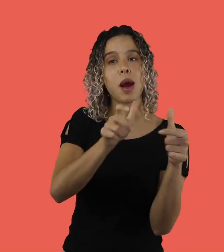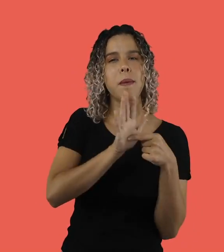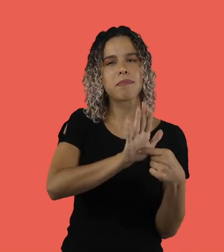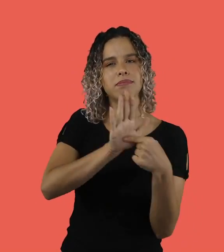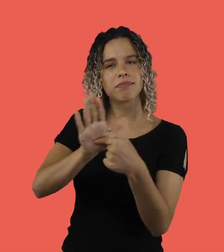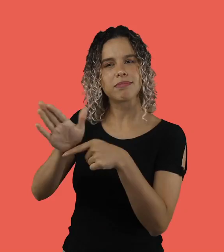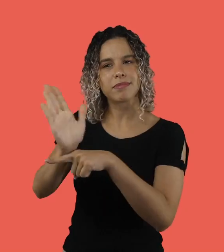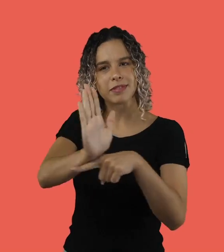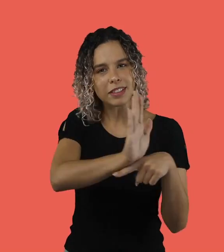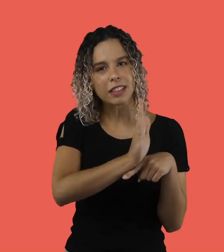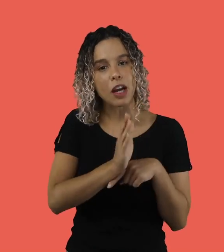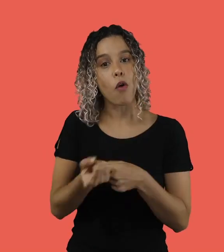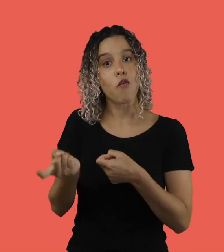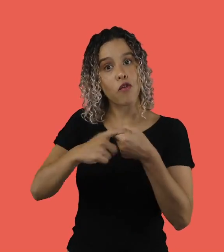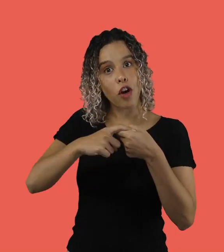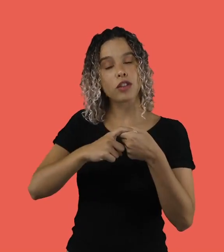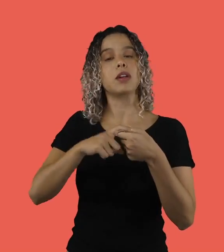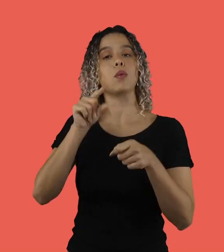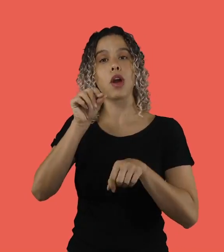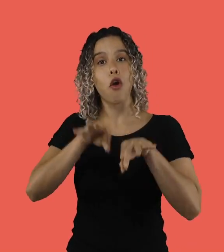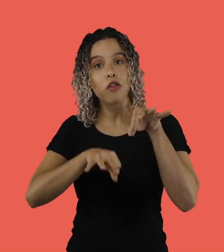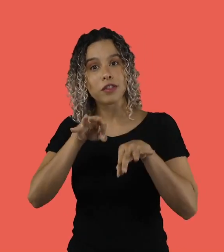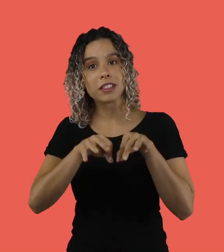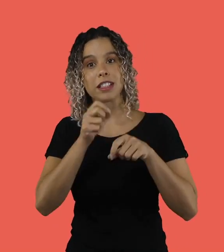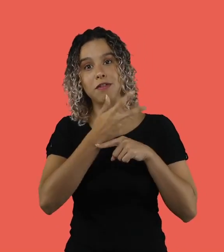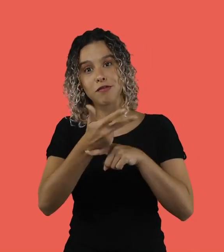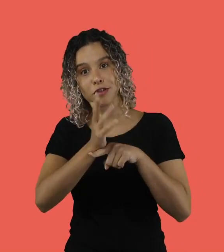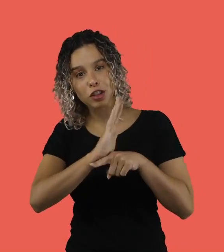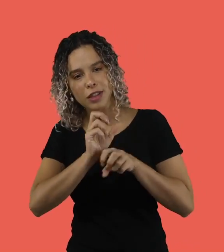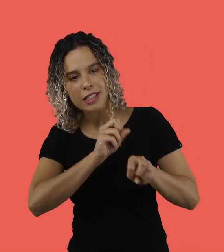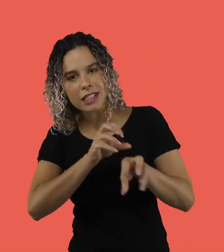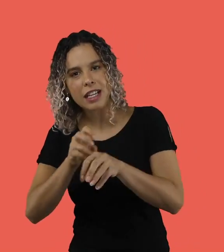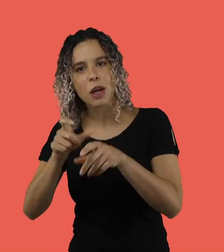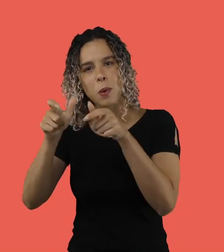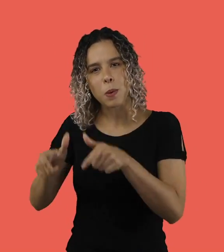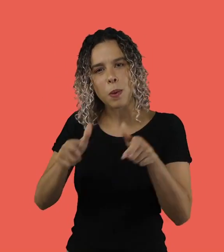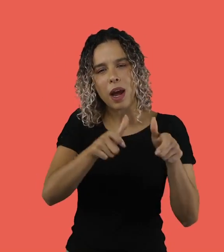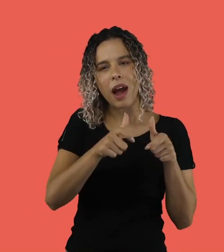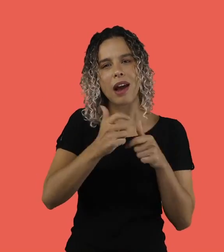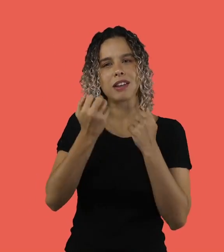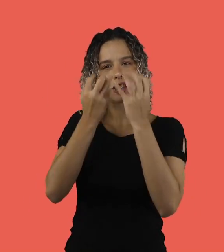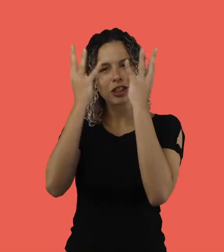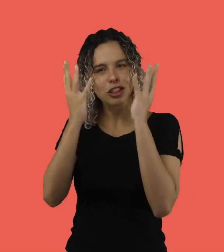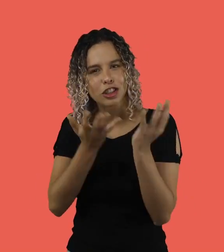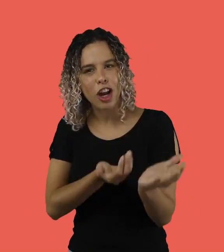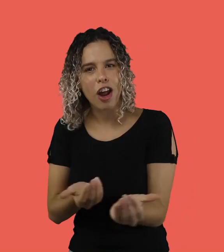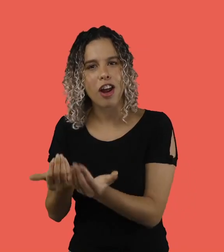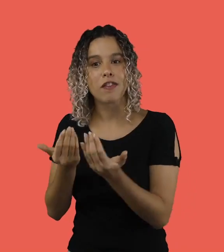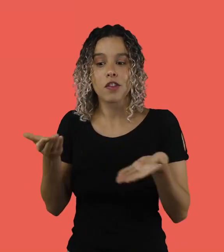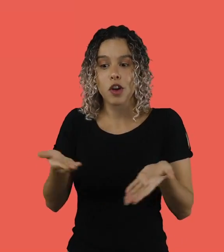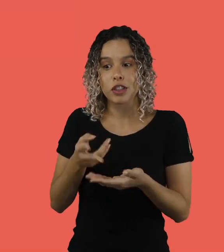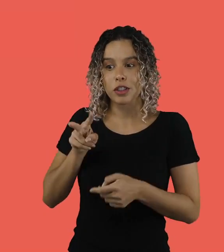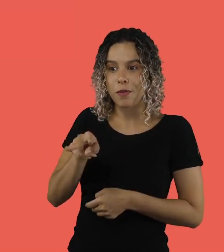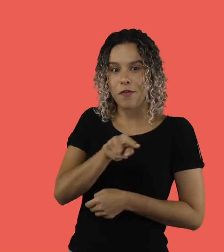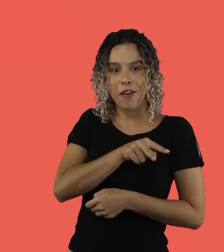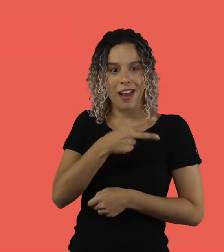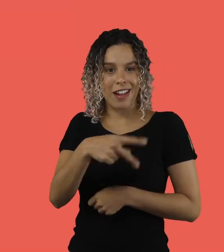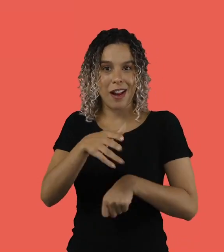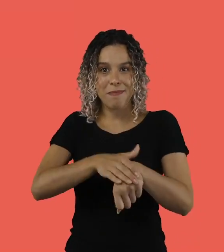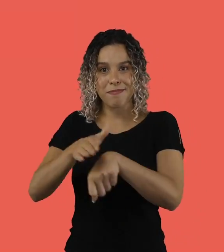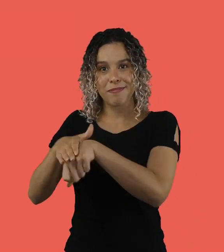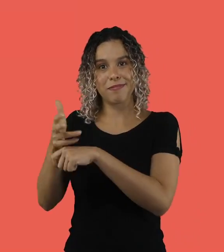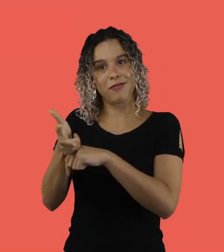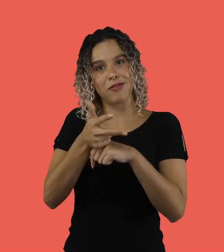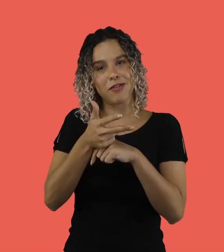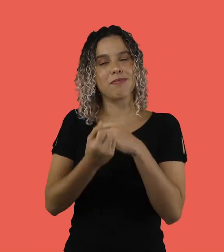eu voltar a fazer oficinas de audiovisual dentro dos territórios, aqui com os jovens, hoje ver eles produzindo